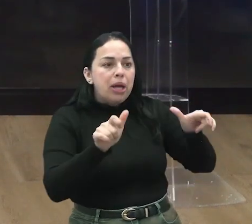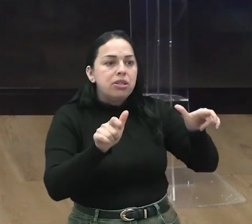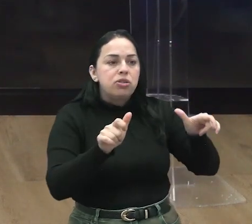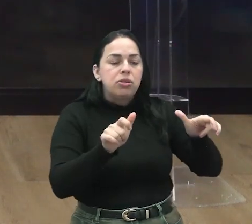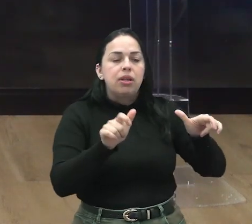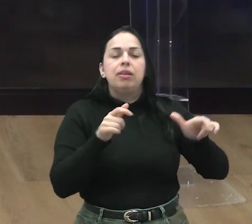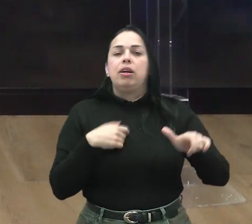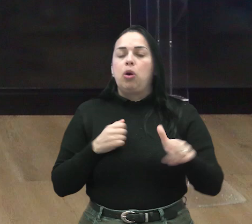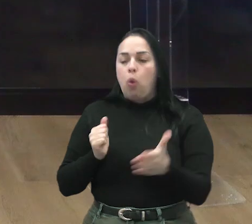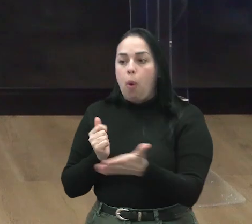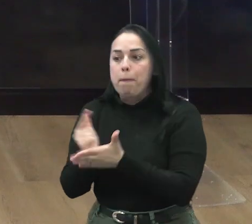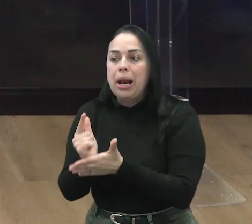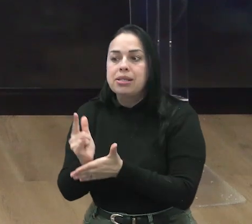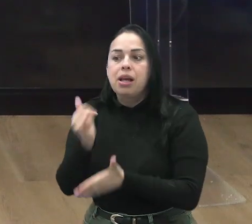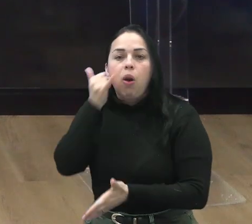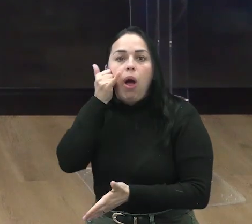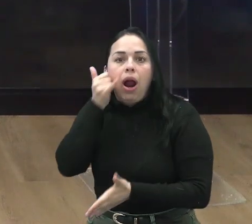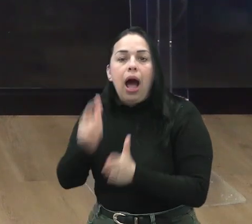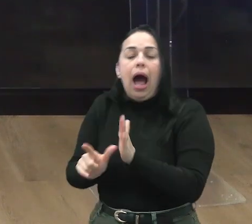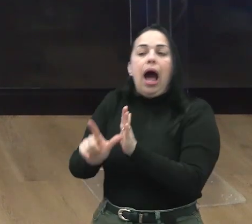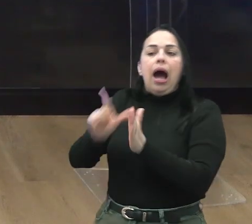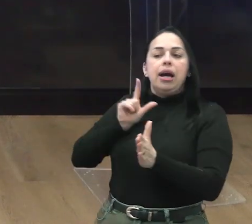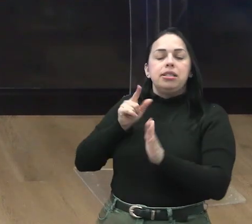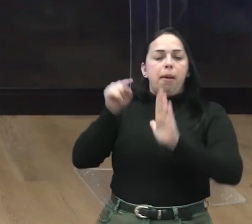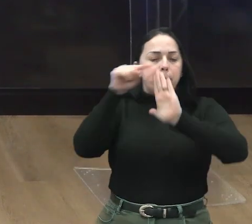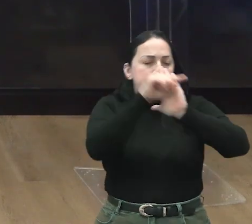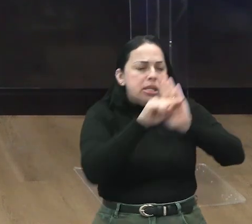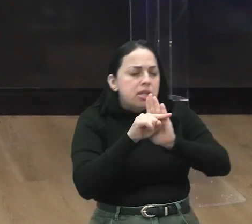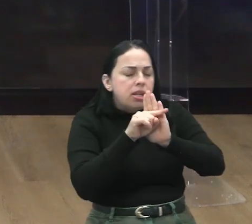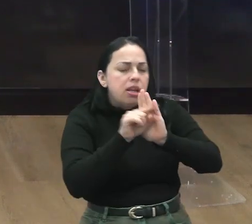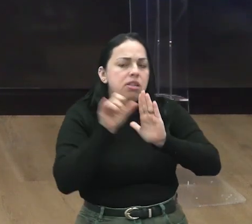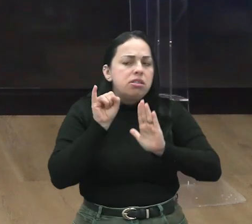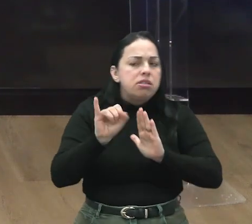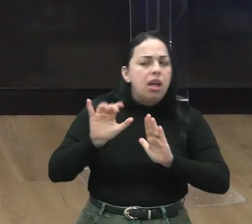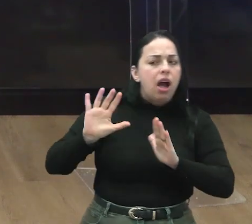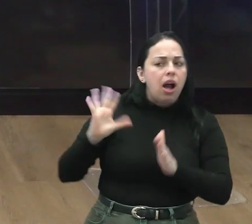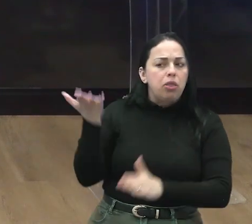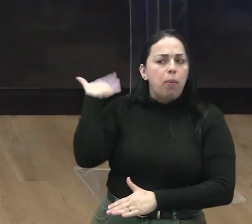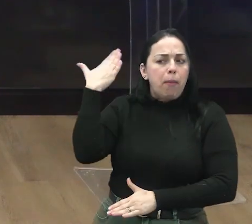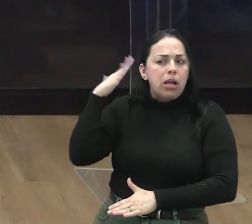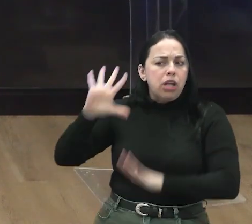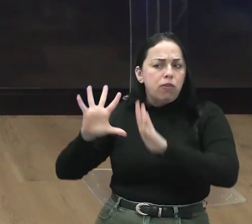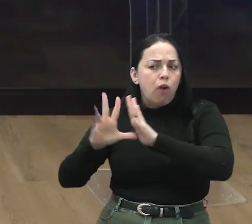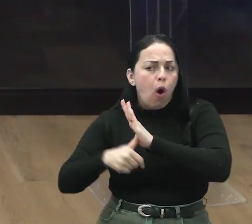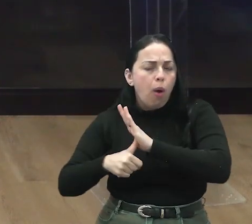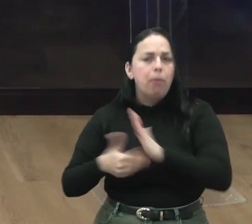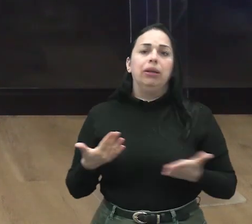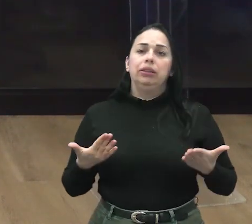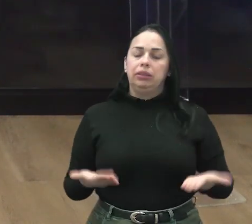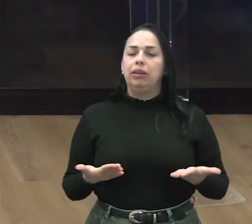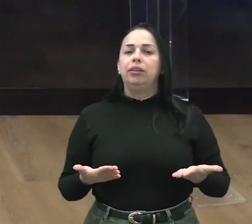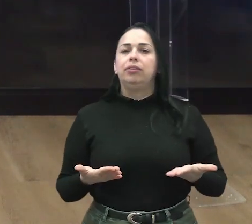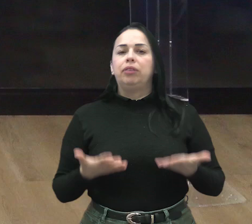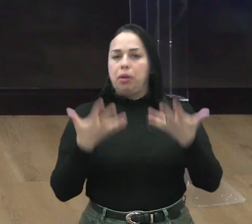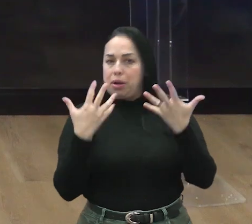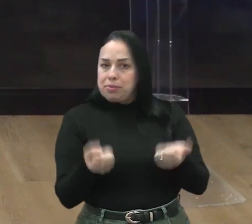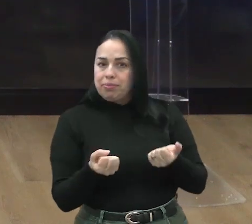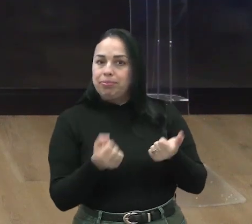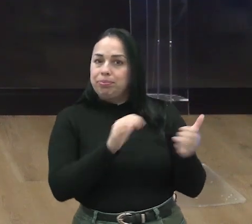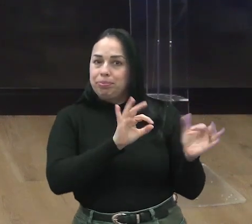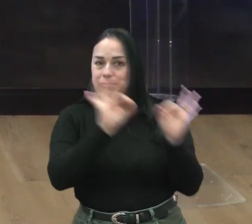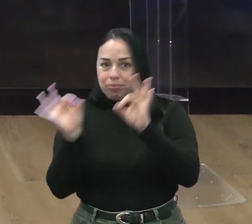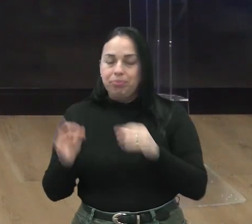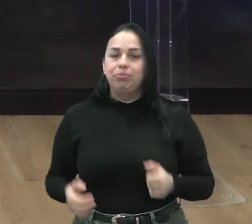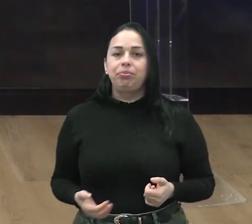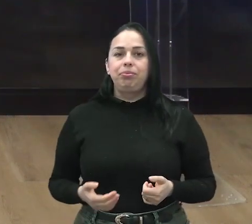pessoa, antes de comprar um celular usado, consulte se o aparelho possui algum tipo de restrição. Então vamos juntos.